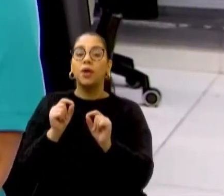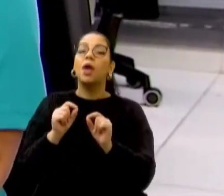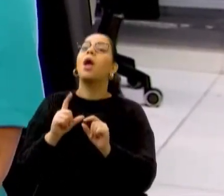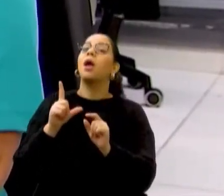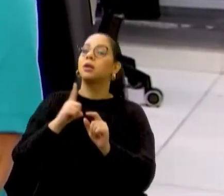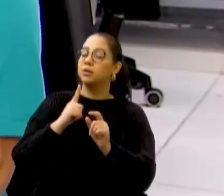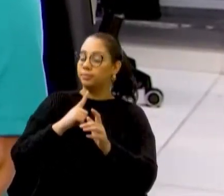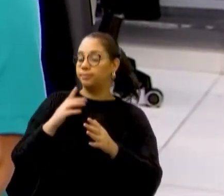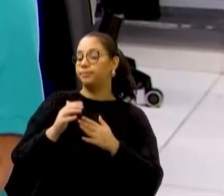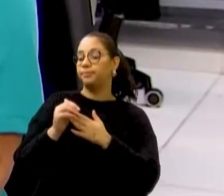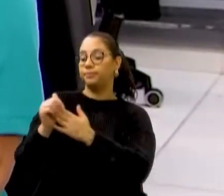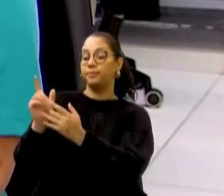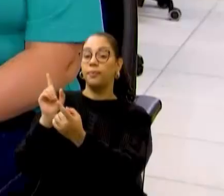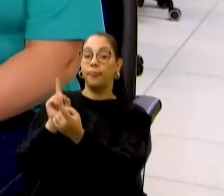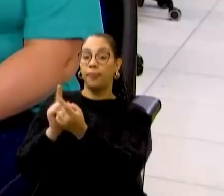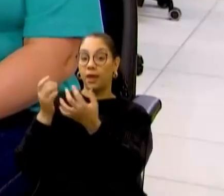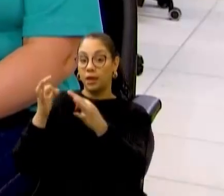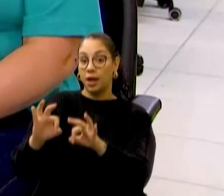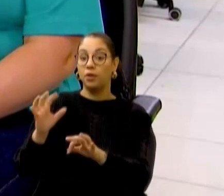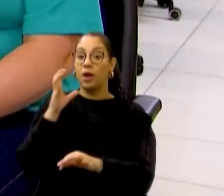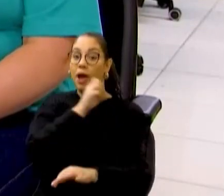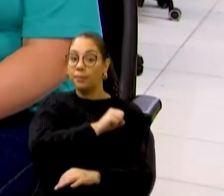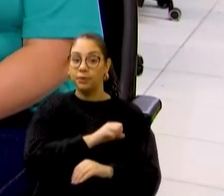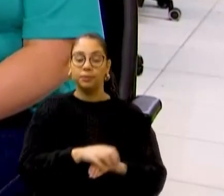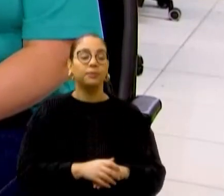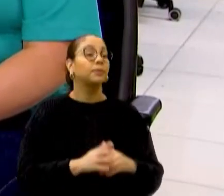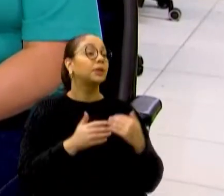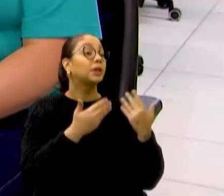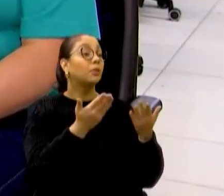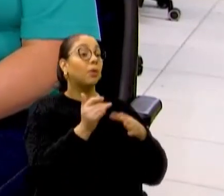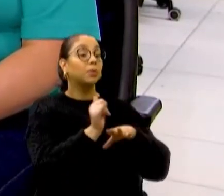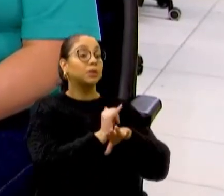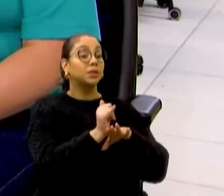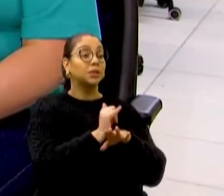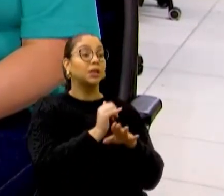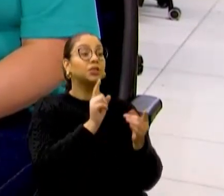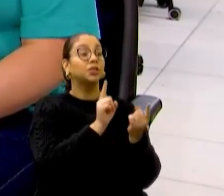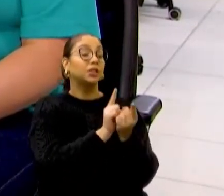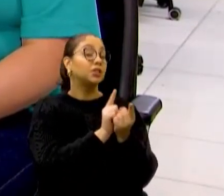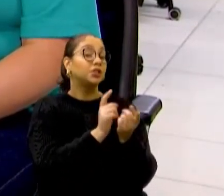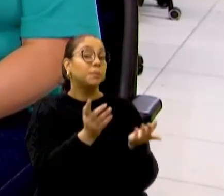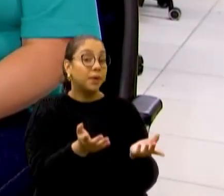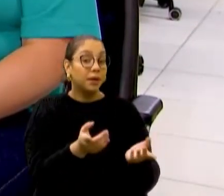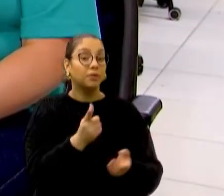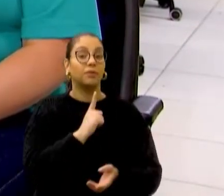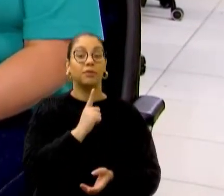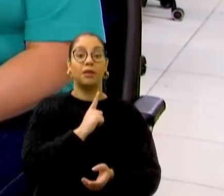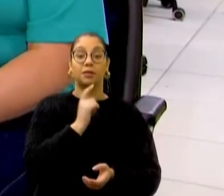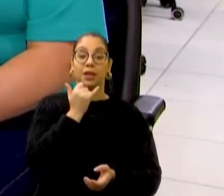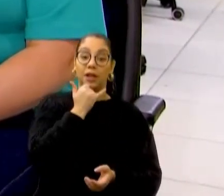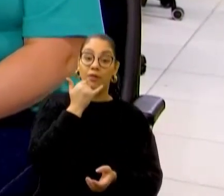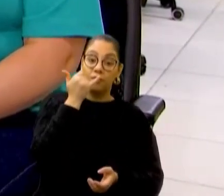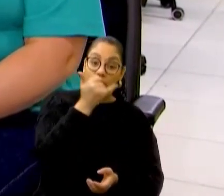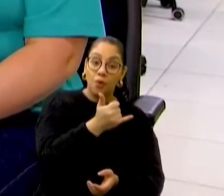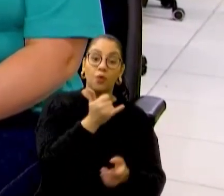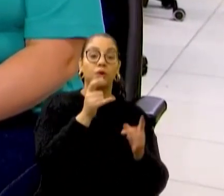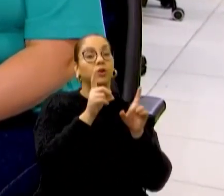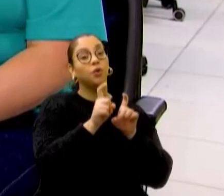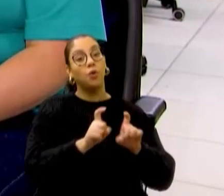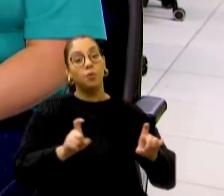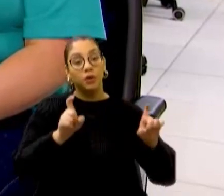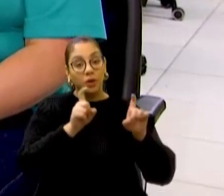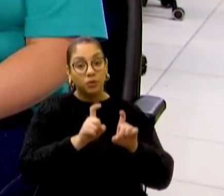direcionar realmente o atendimento correto e mais ágil e quais são as formas de atendimento a gente vê telefone